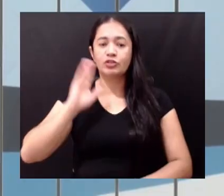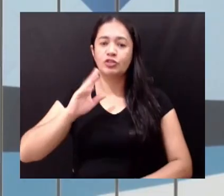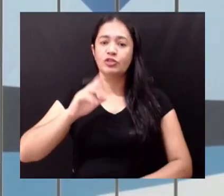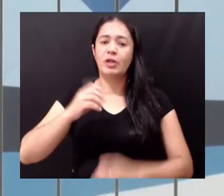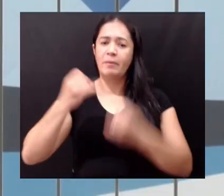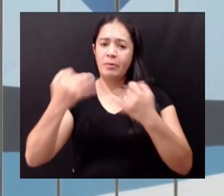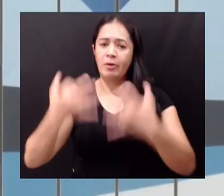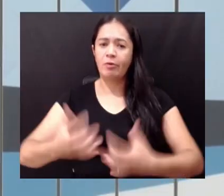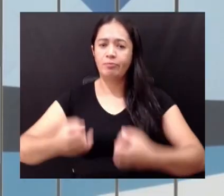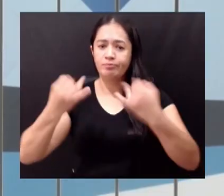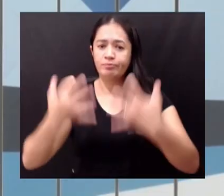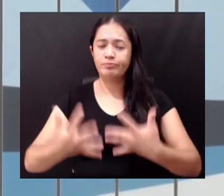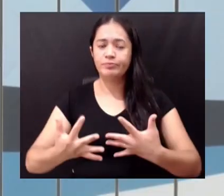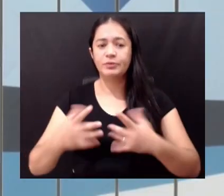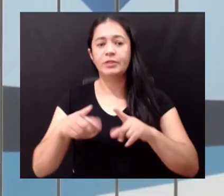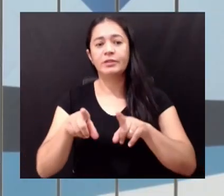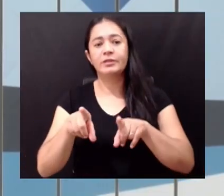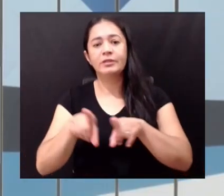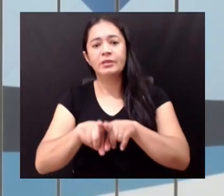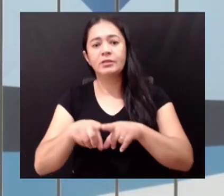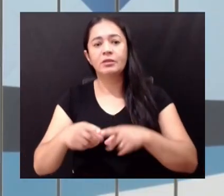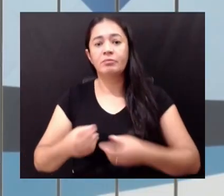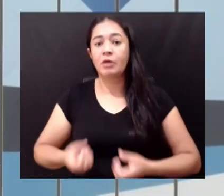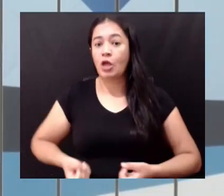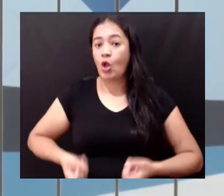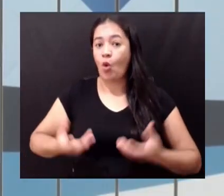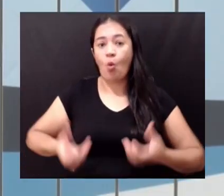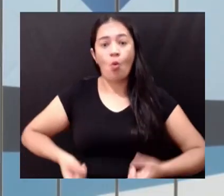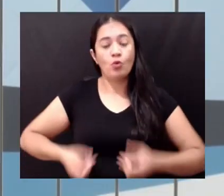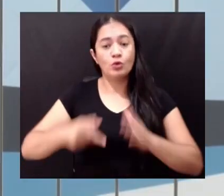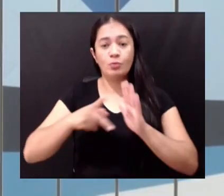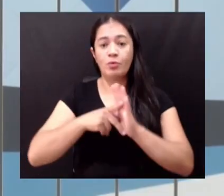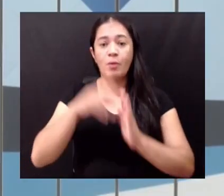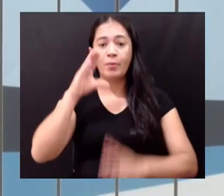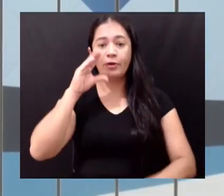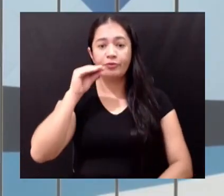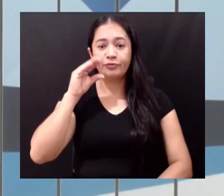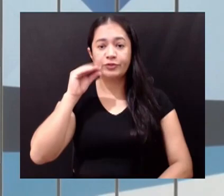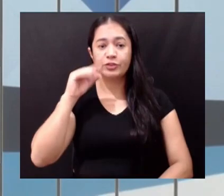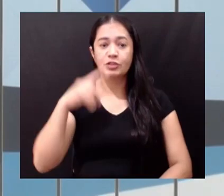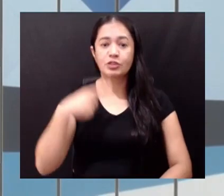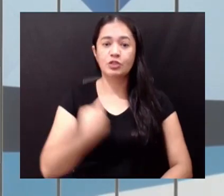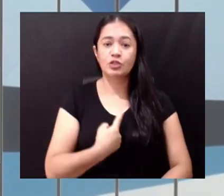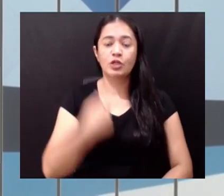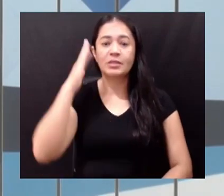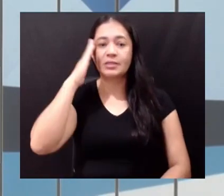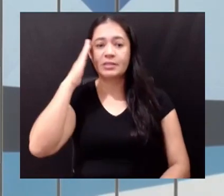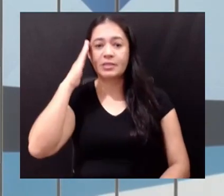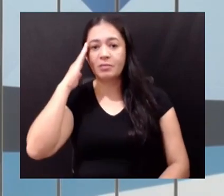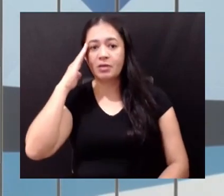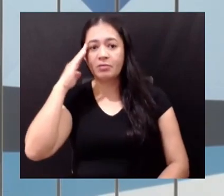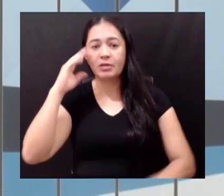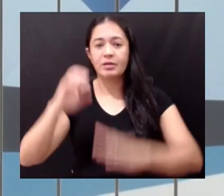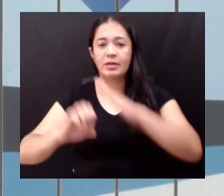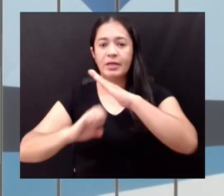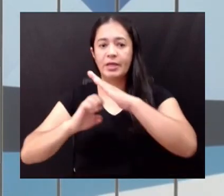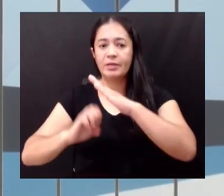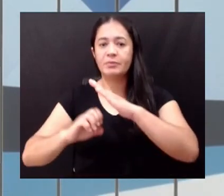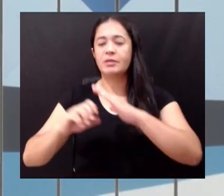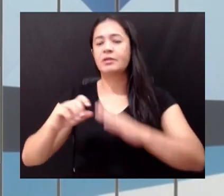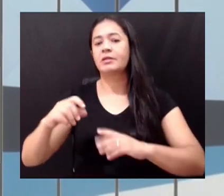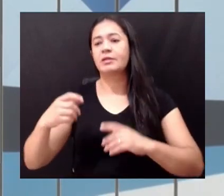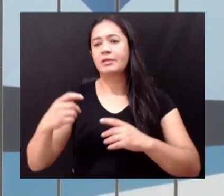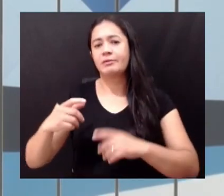questão de custo também para o funcionário, né? E, a gente sabe que existe o custo da empresa, né, de manter um espaço físico, estacionamento